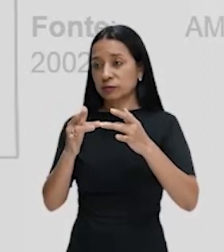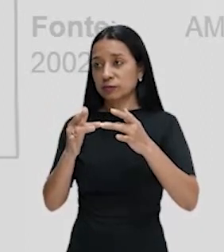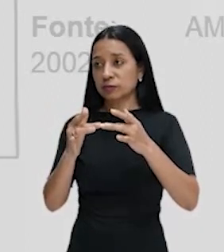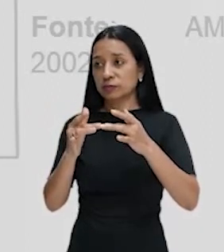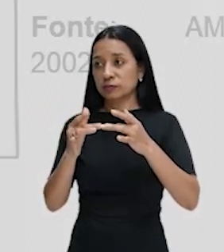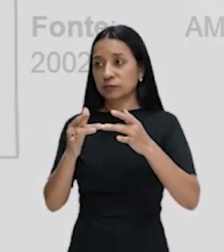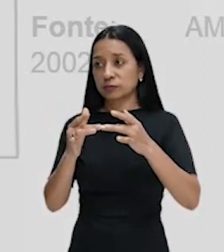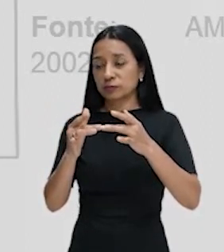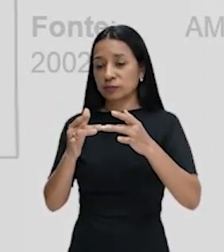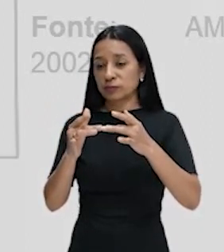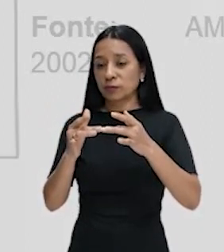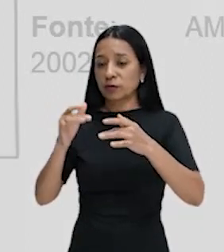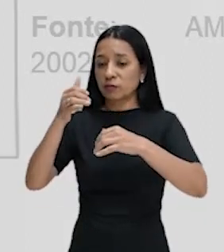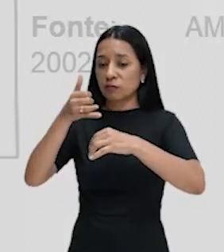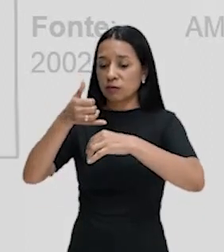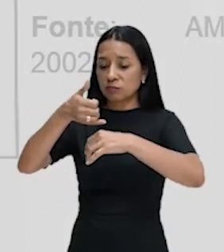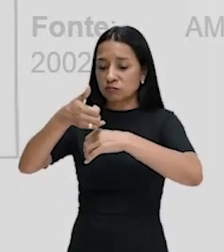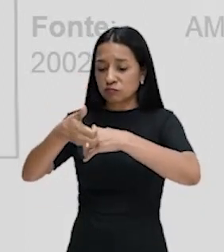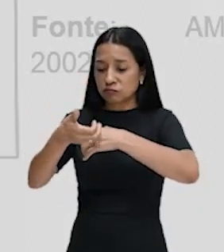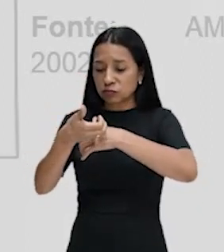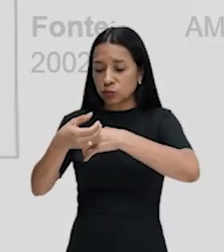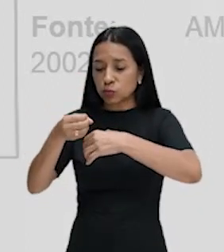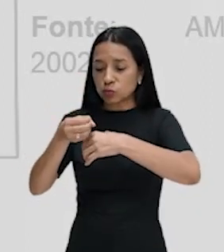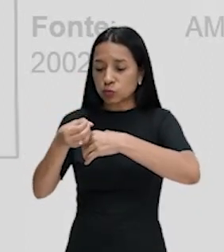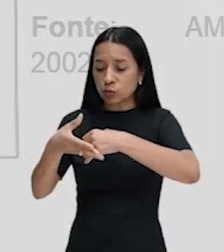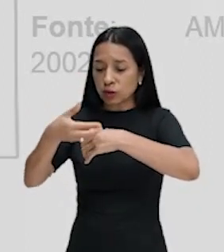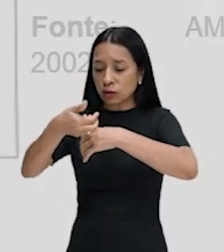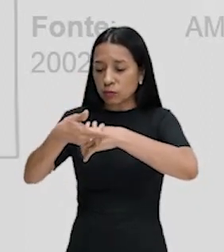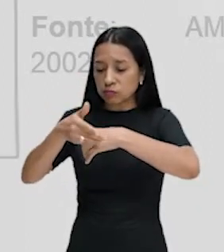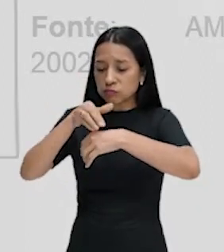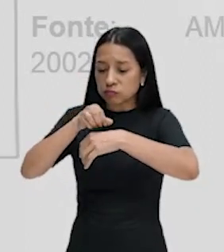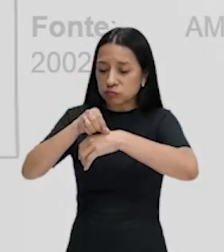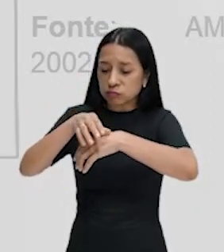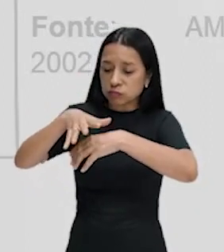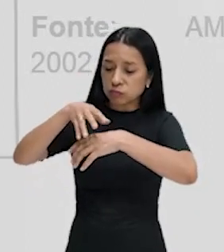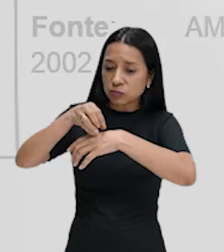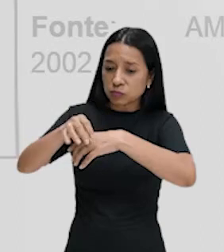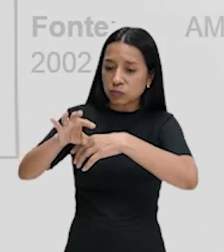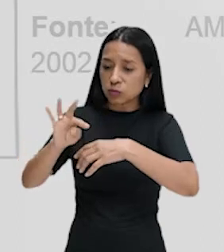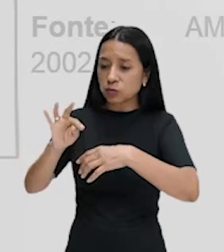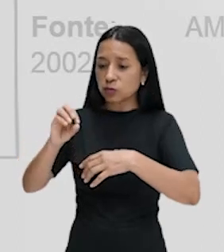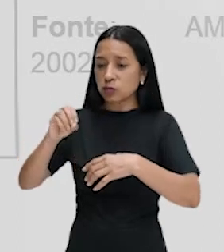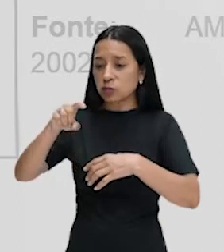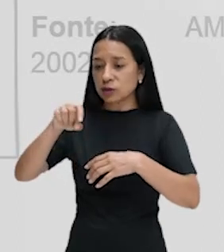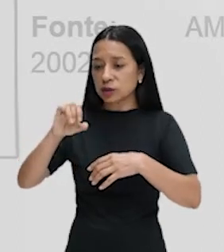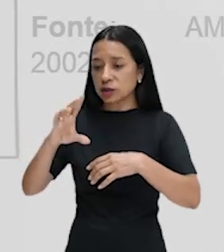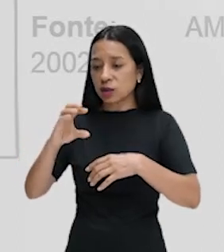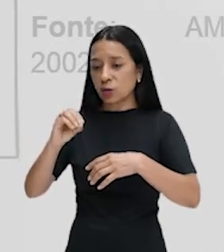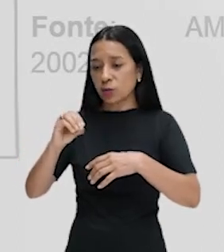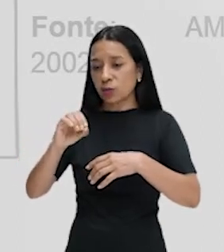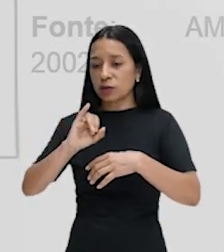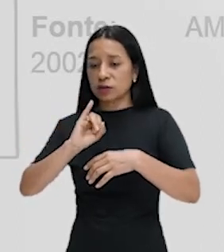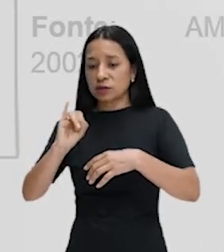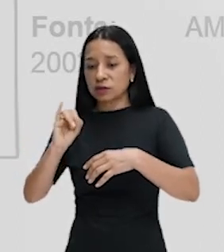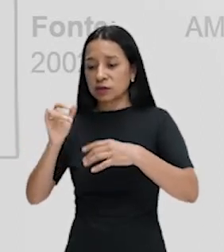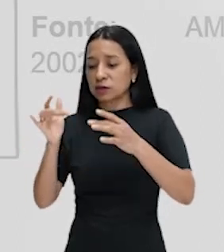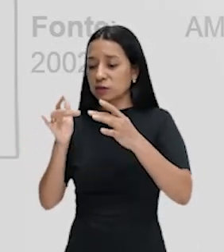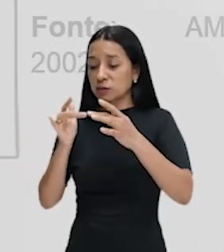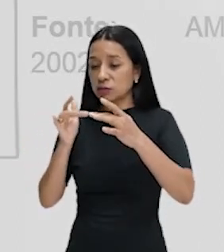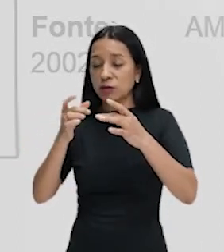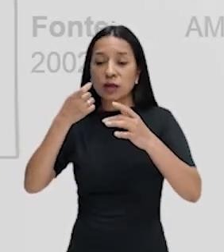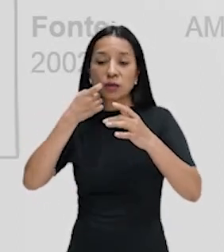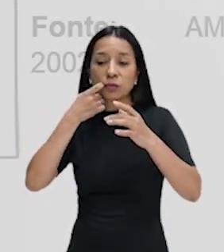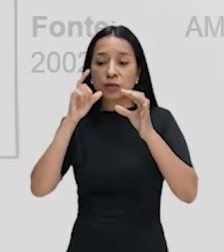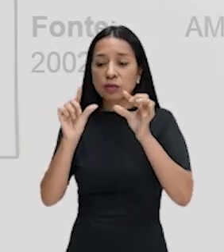penetra, ela vai descarregar um líquido tóxico. Esse líquido, se ele tocar, por exemplo, num peixe pequeno, ele paralisa